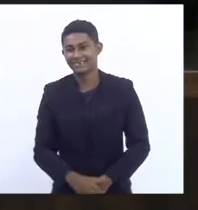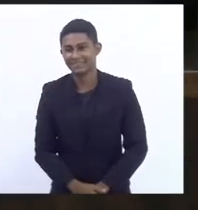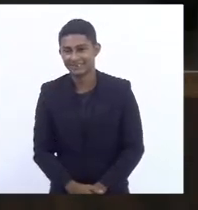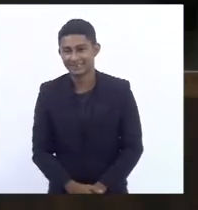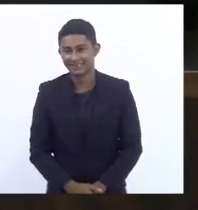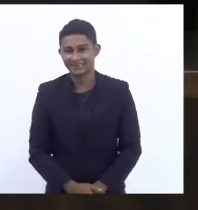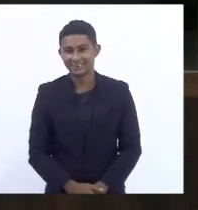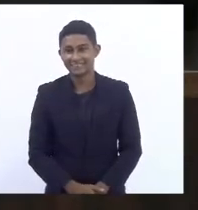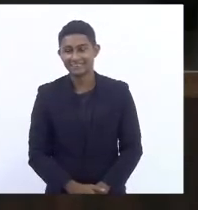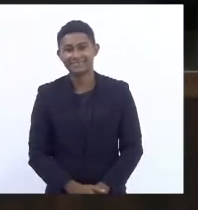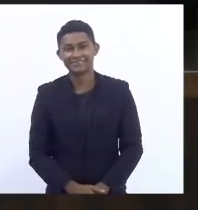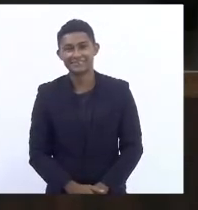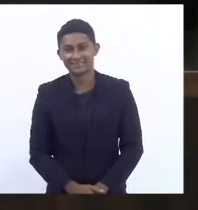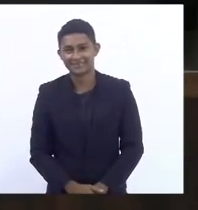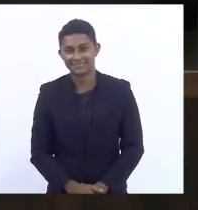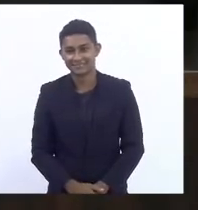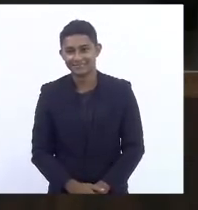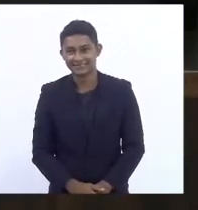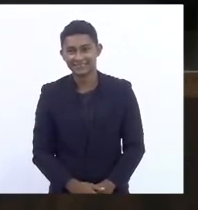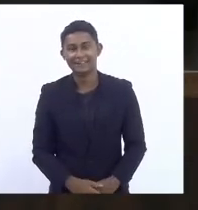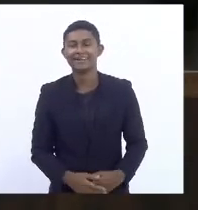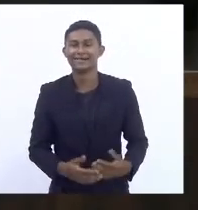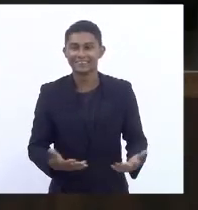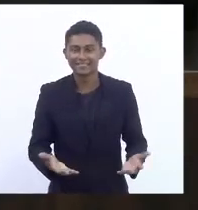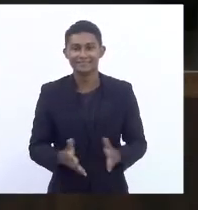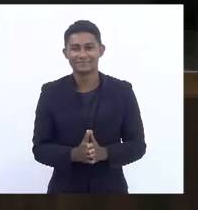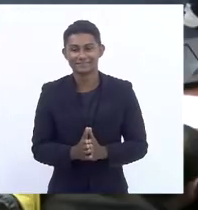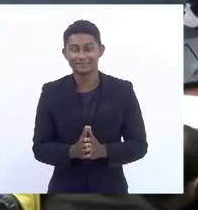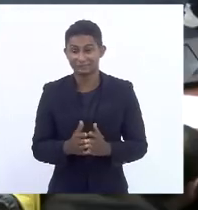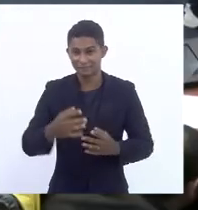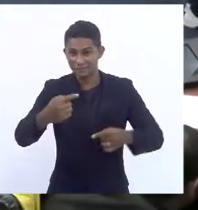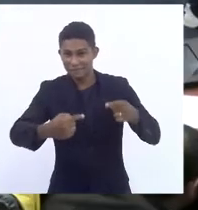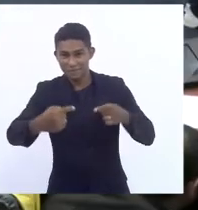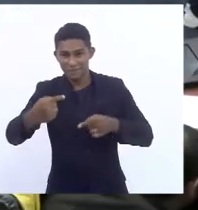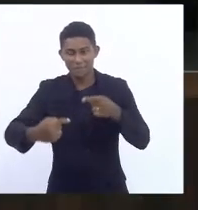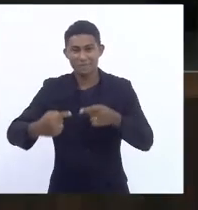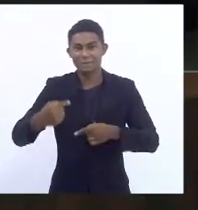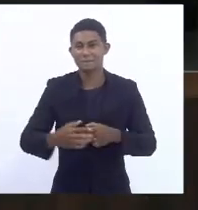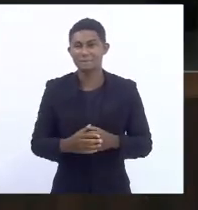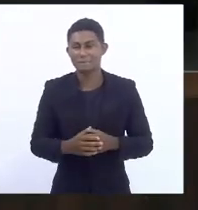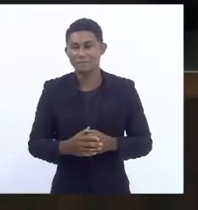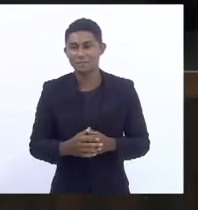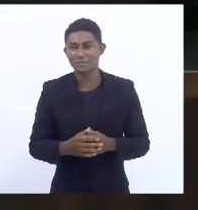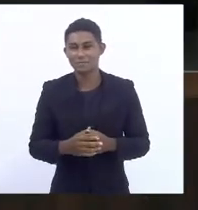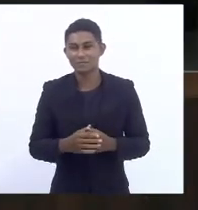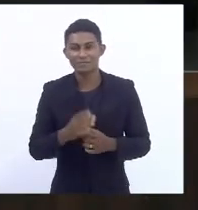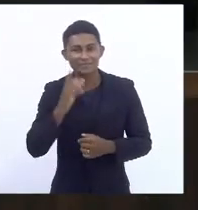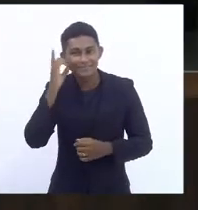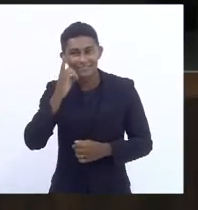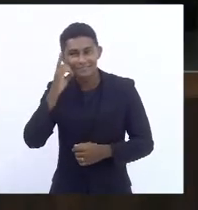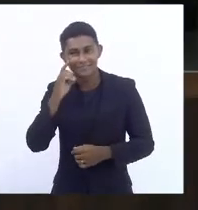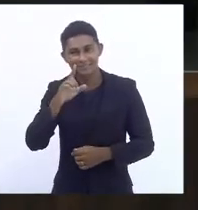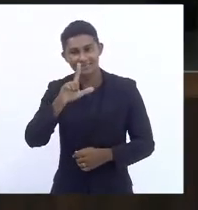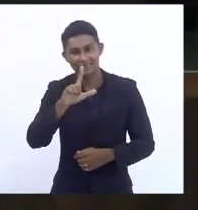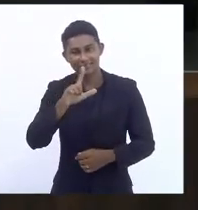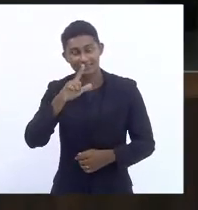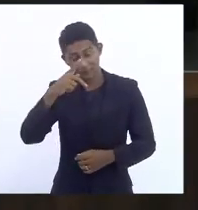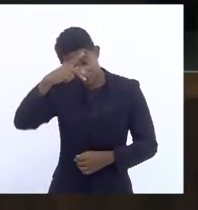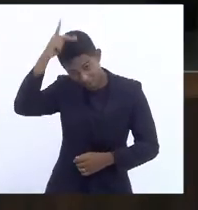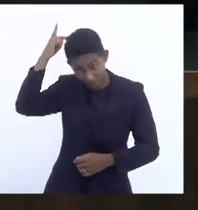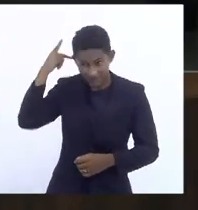pareceres emitidos, o projeto está em discussão. Para discutir, senhor presidente. Para discutir, o deputado Luiz Paulo, autor do